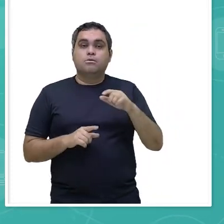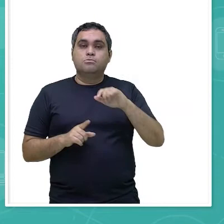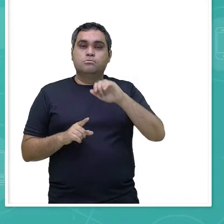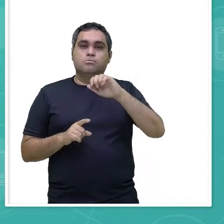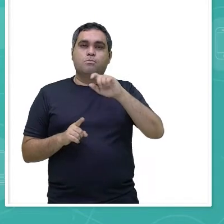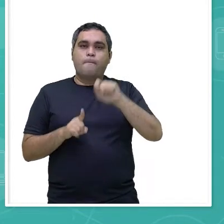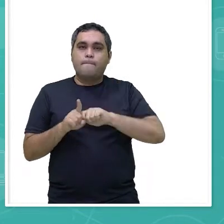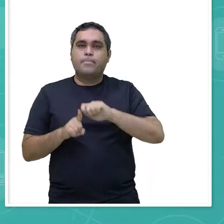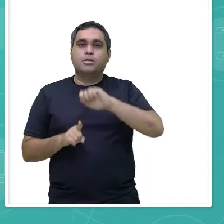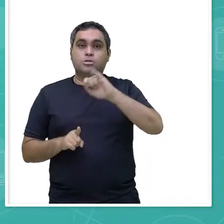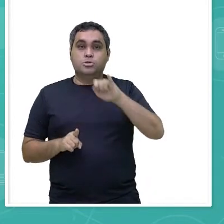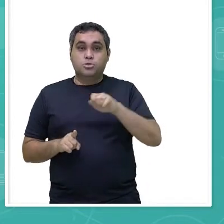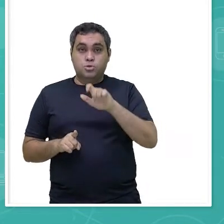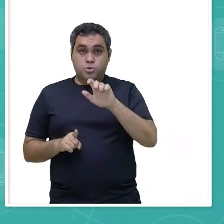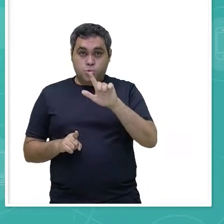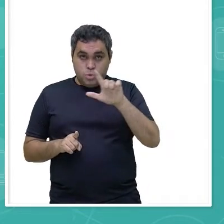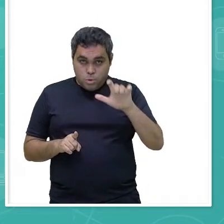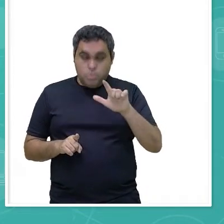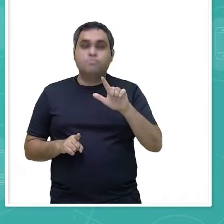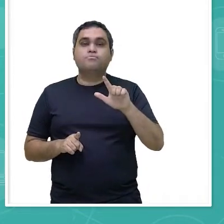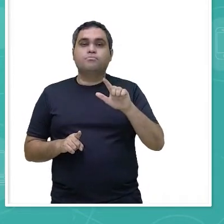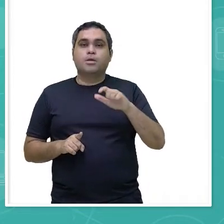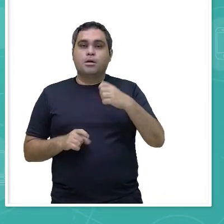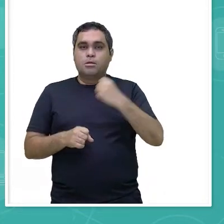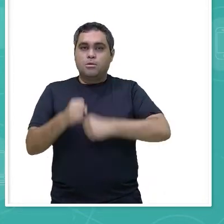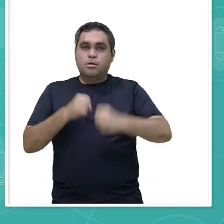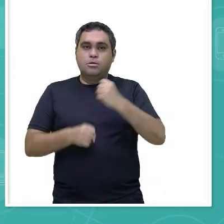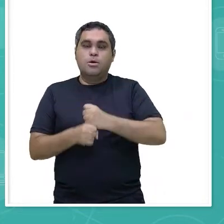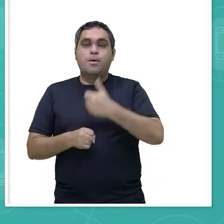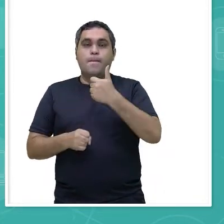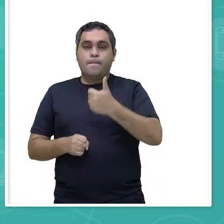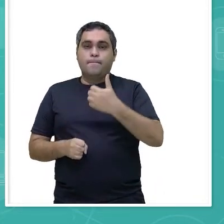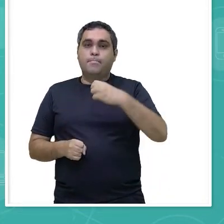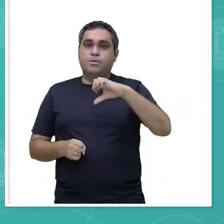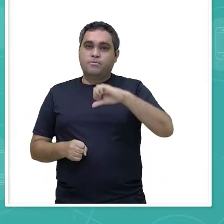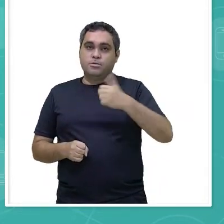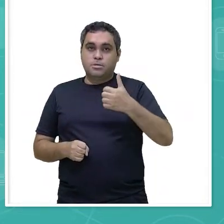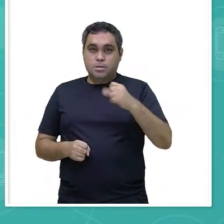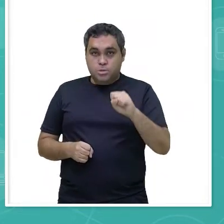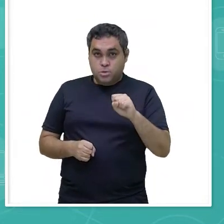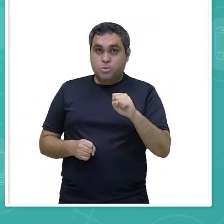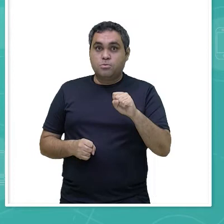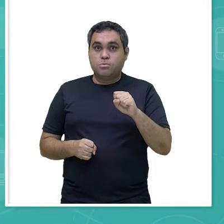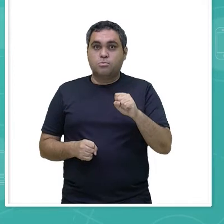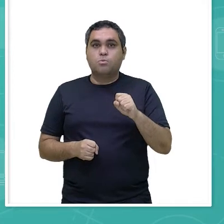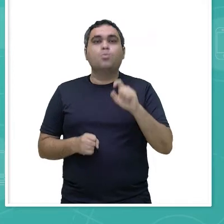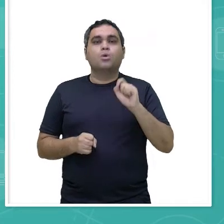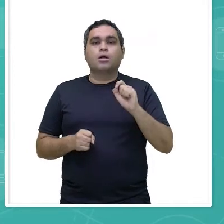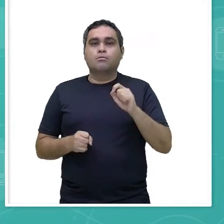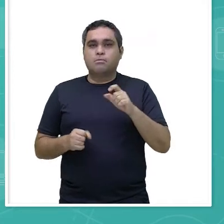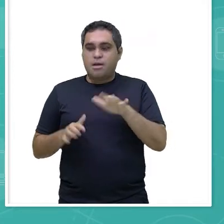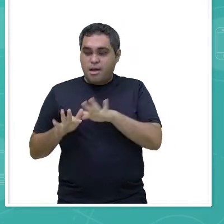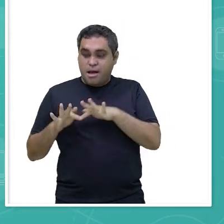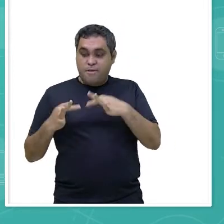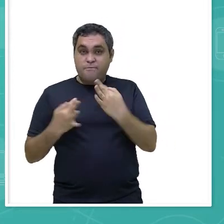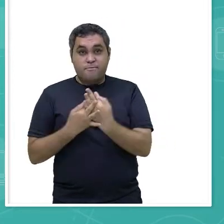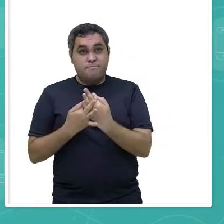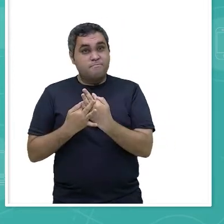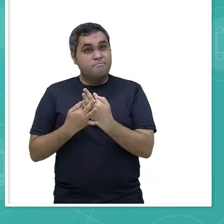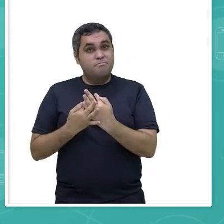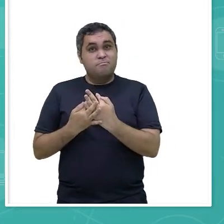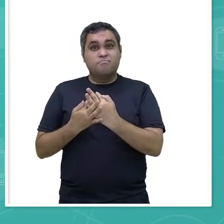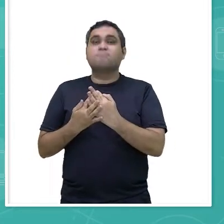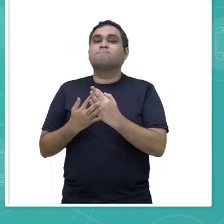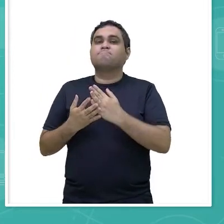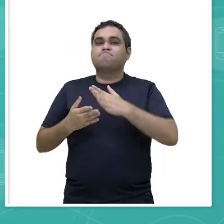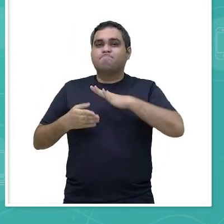família imperial, família Romanov, foi fuzilada, certo? Por quê? O que dizia o seguinte?